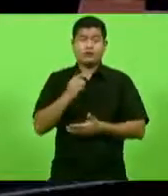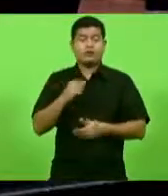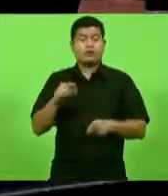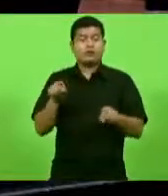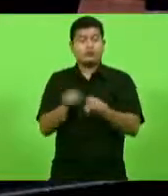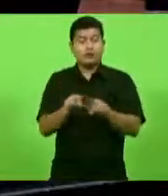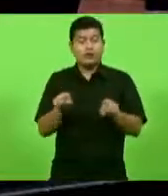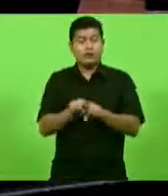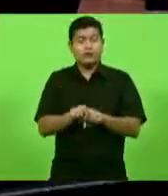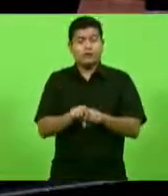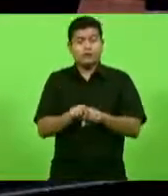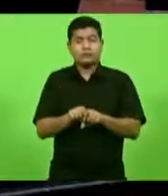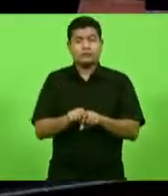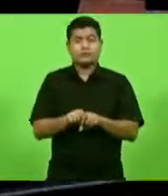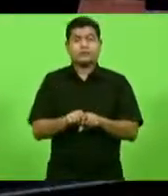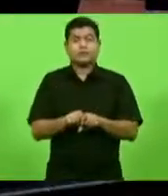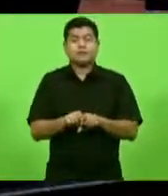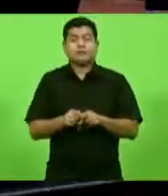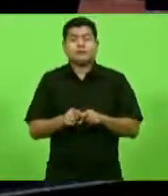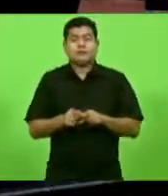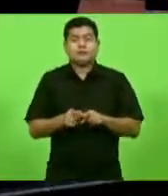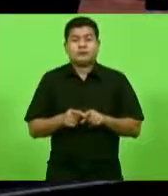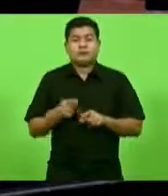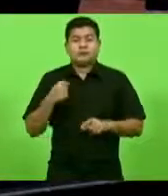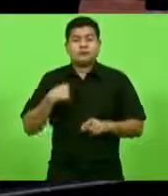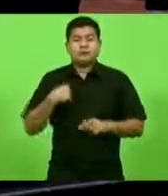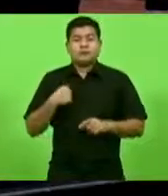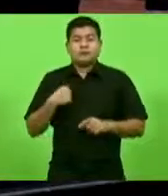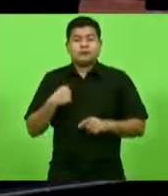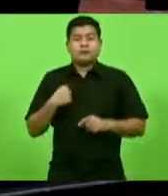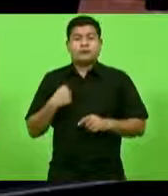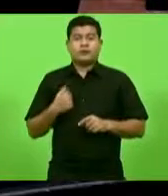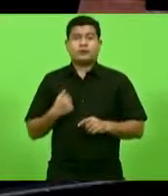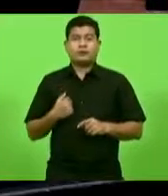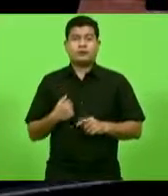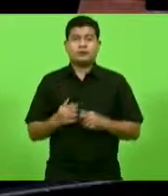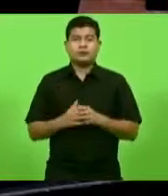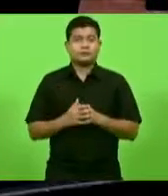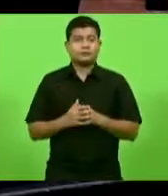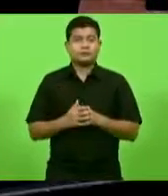senhores deputados, senhoras deputadas, senhor presidente,